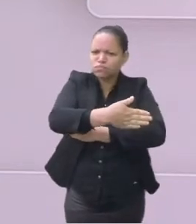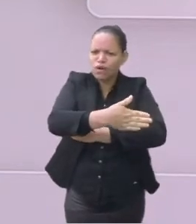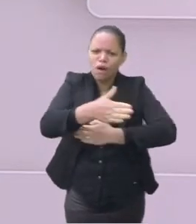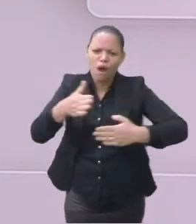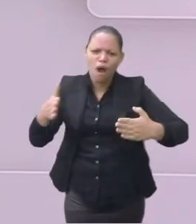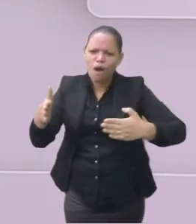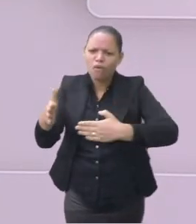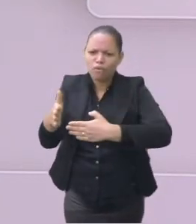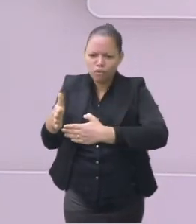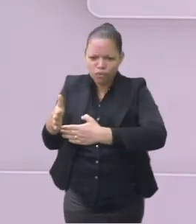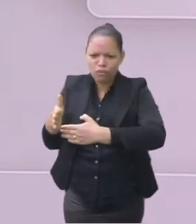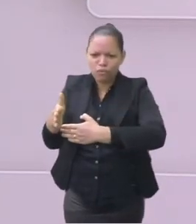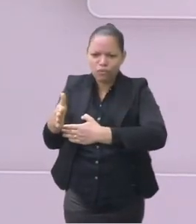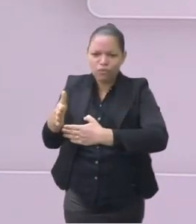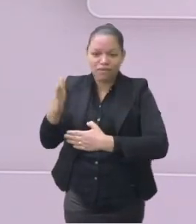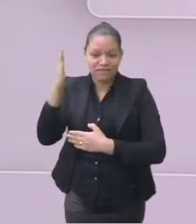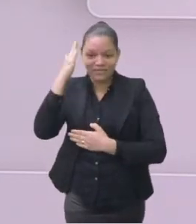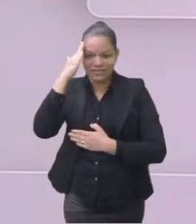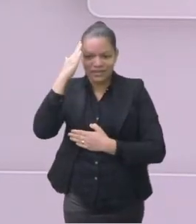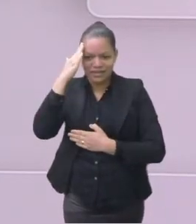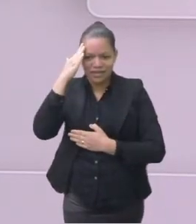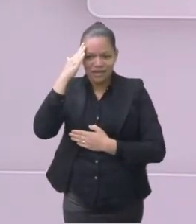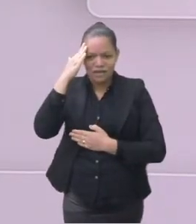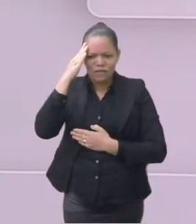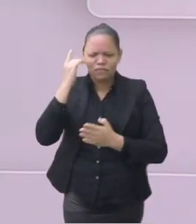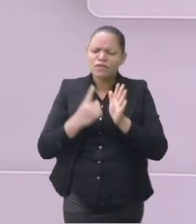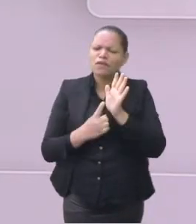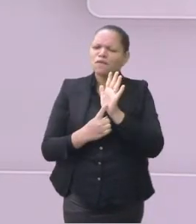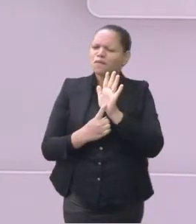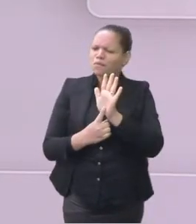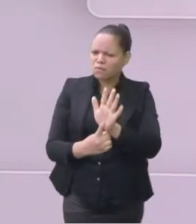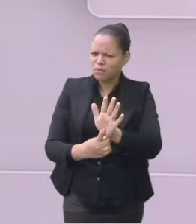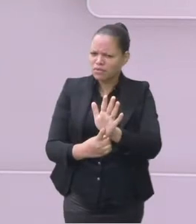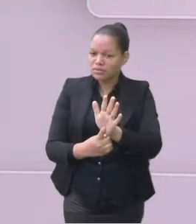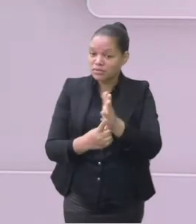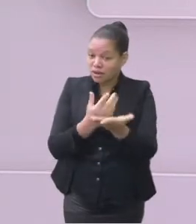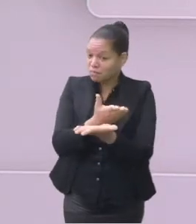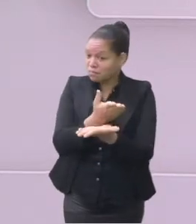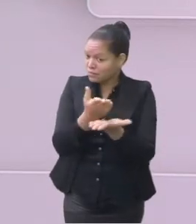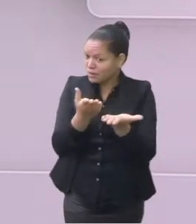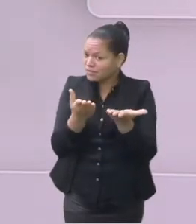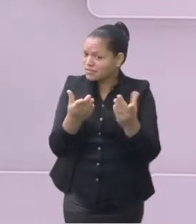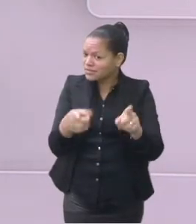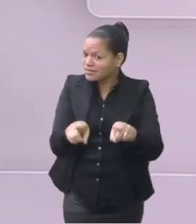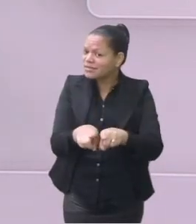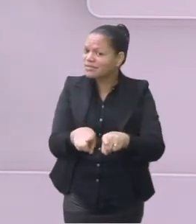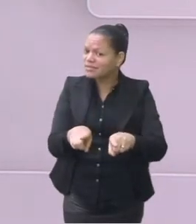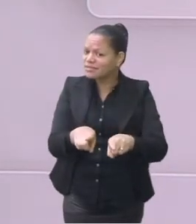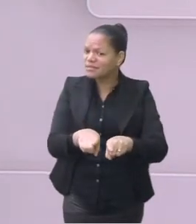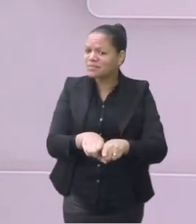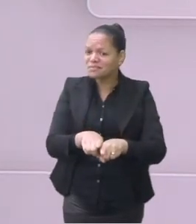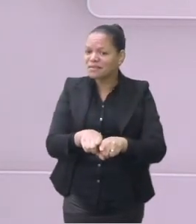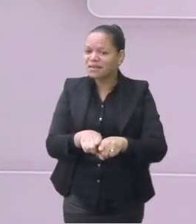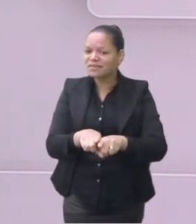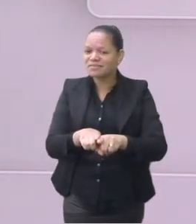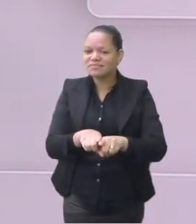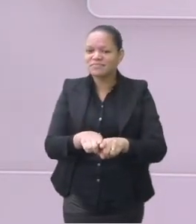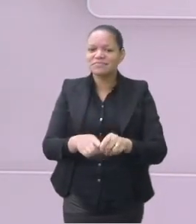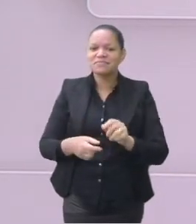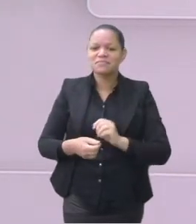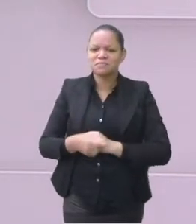de trazer essas informações da maneira oral, falada, para que a pessoa chegue ao seu